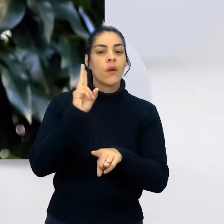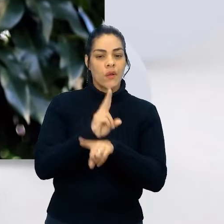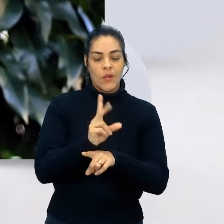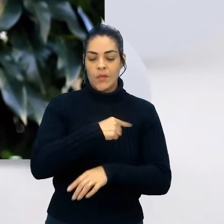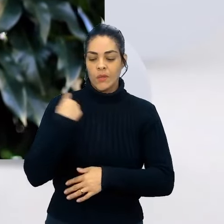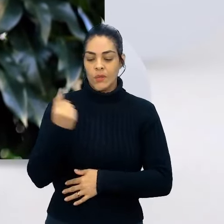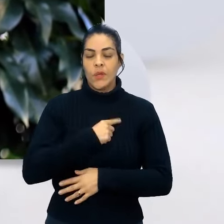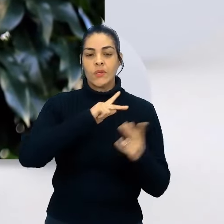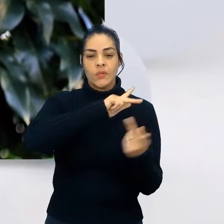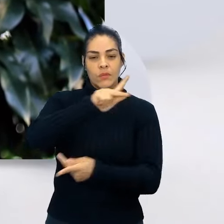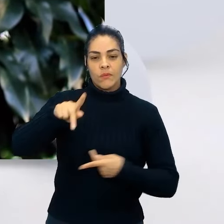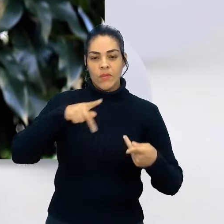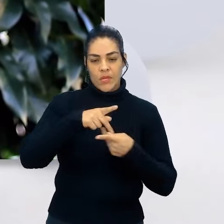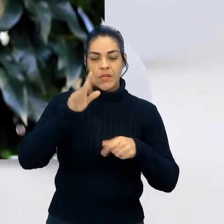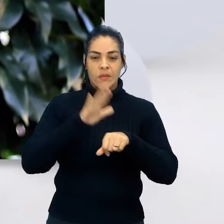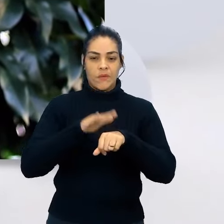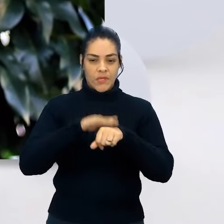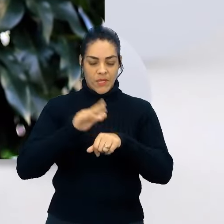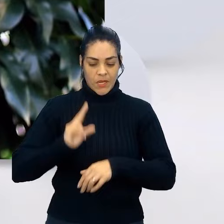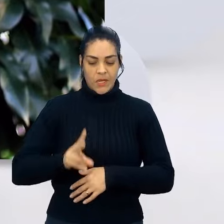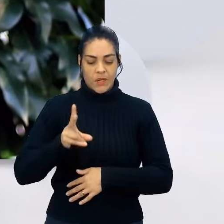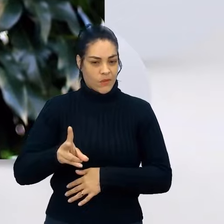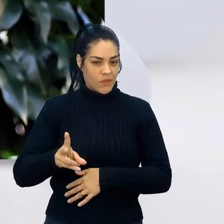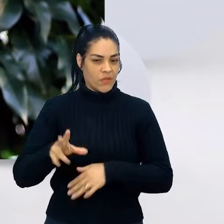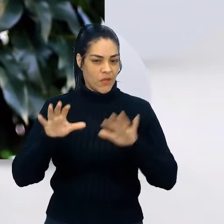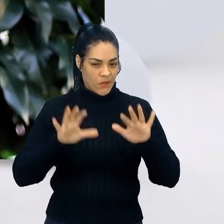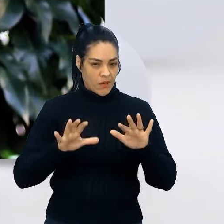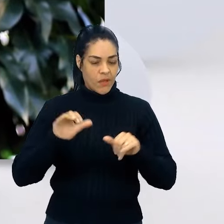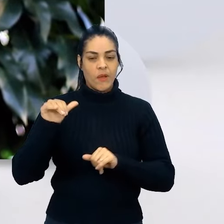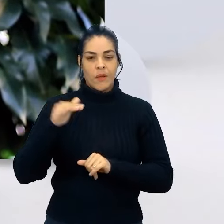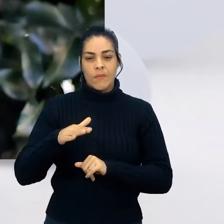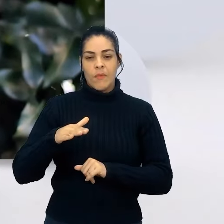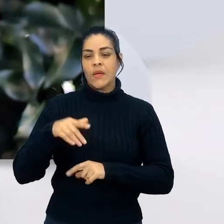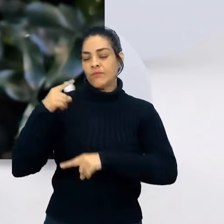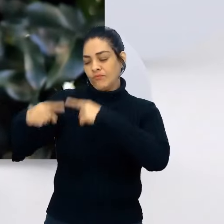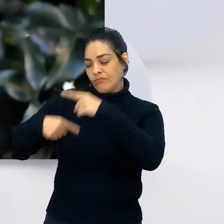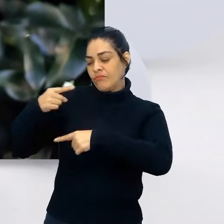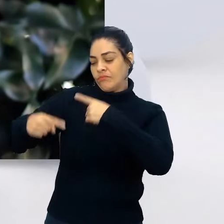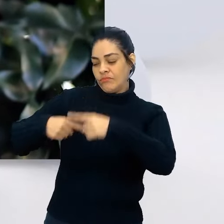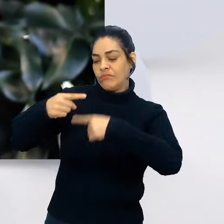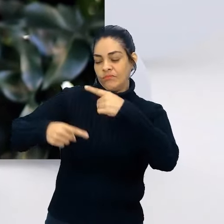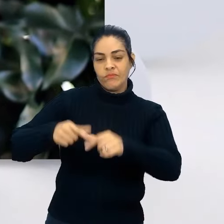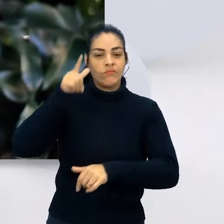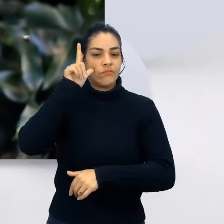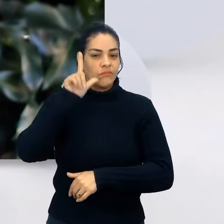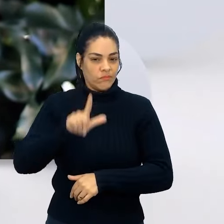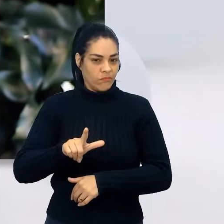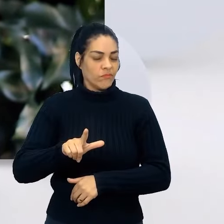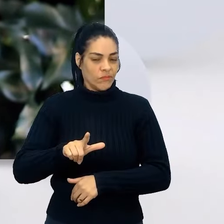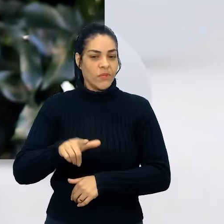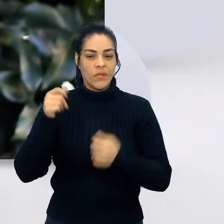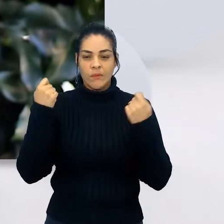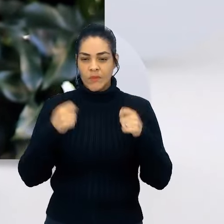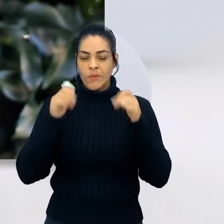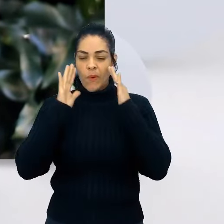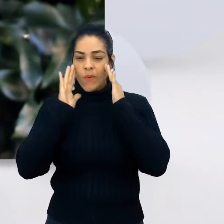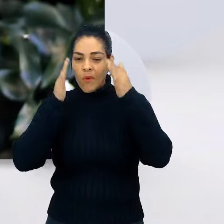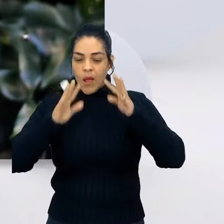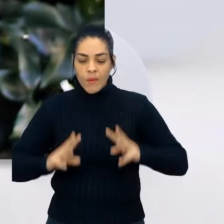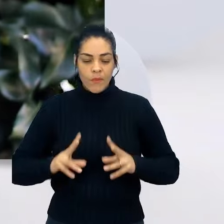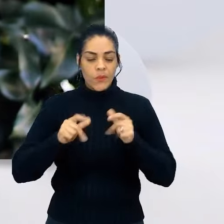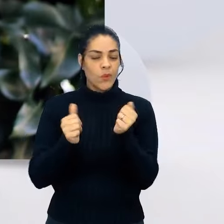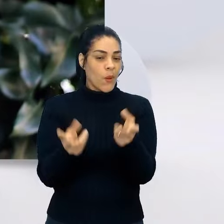desse nosso planeta e fazer com que ele continue habitável por mais muitas gerações. Para que isso aconteça, a gente precisa olhar para o todo